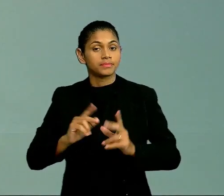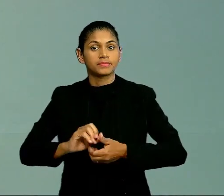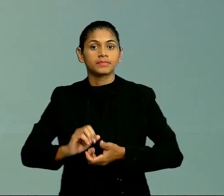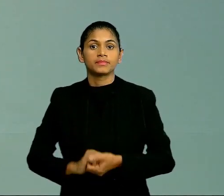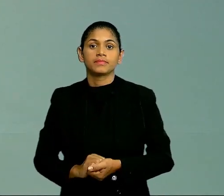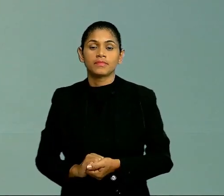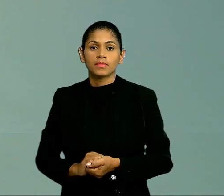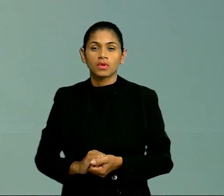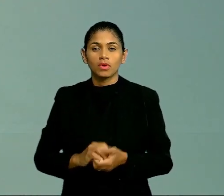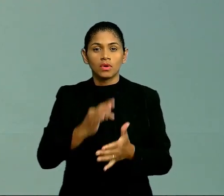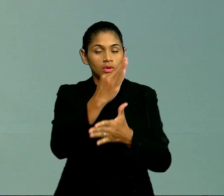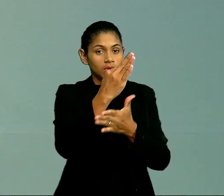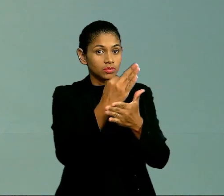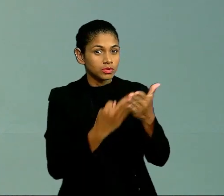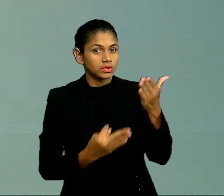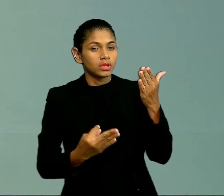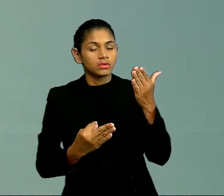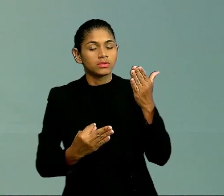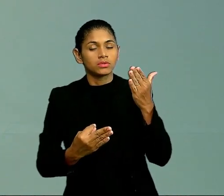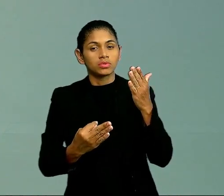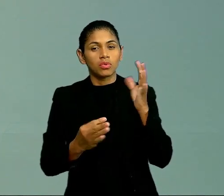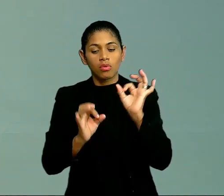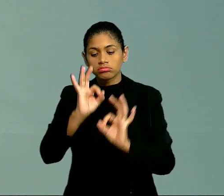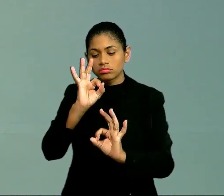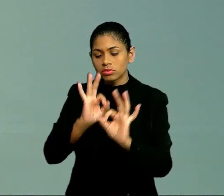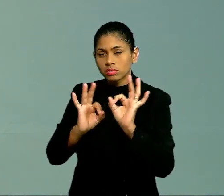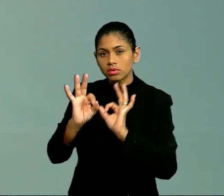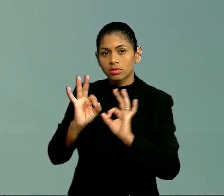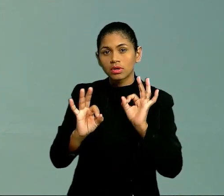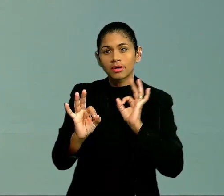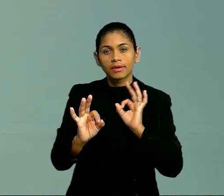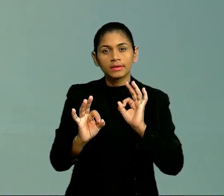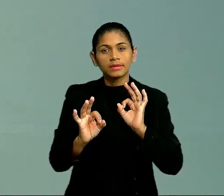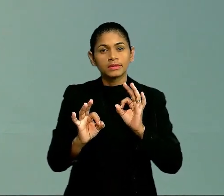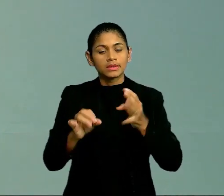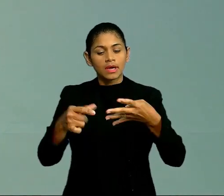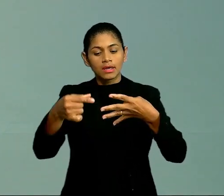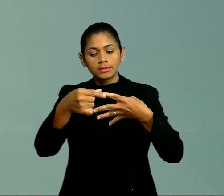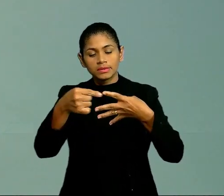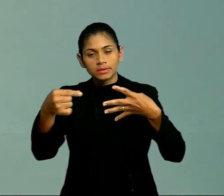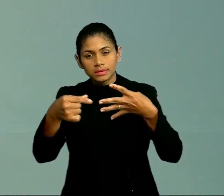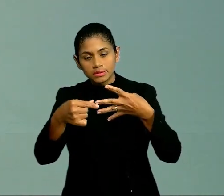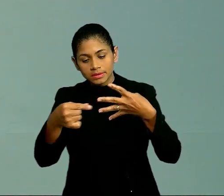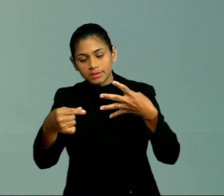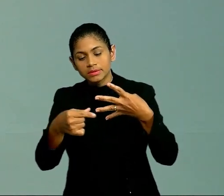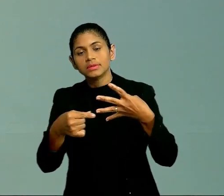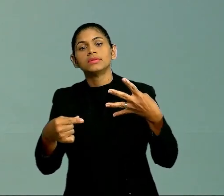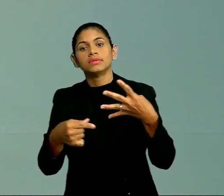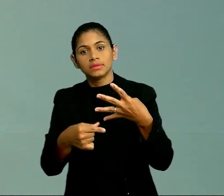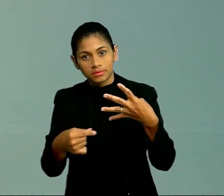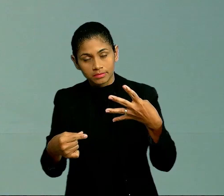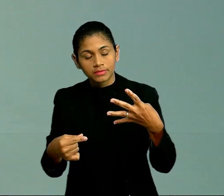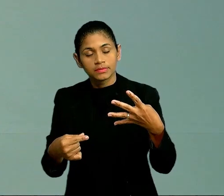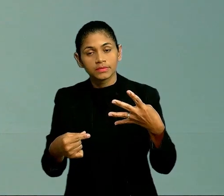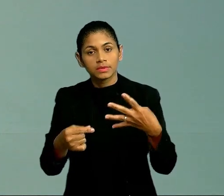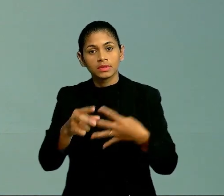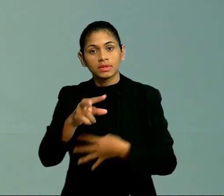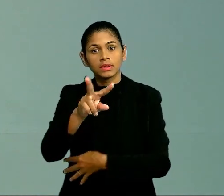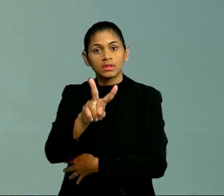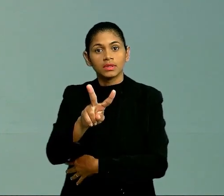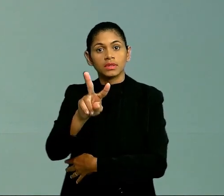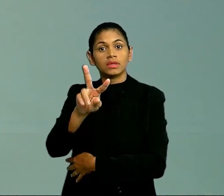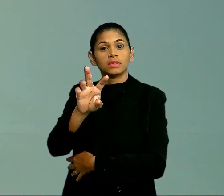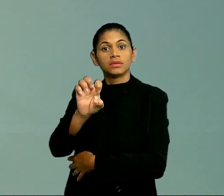E texto organizado em verso são os poemas, aí, esses textos que não vão até o final da margem, enfim, assim